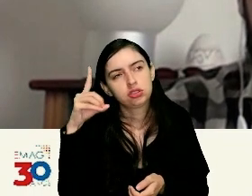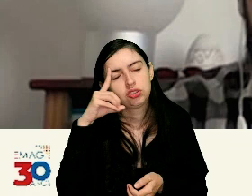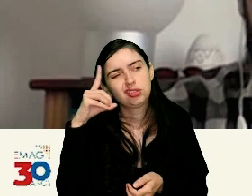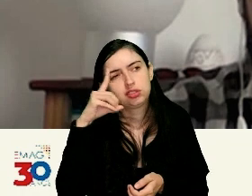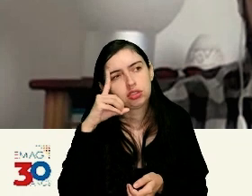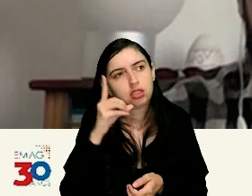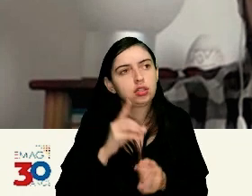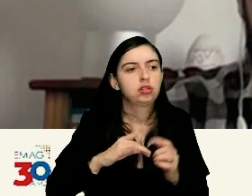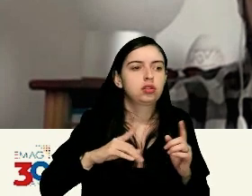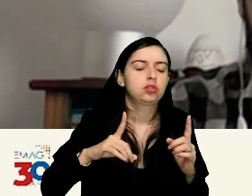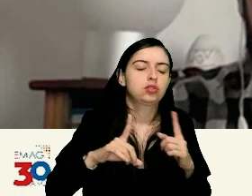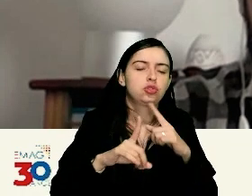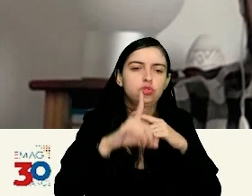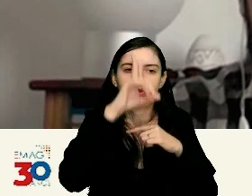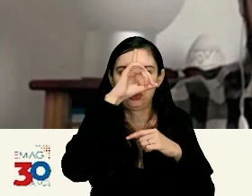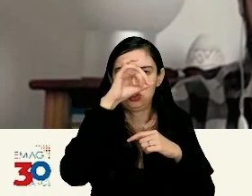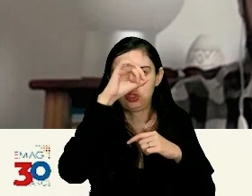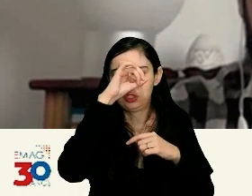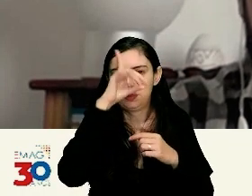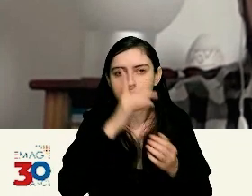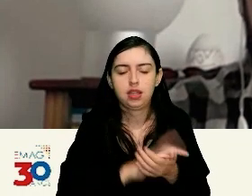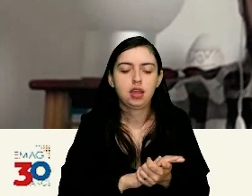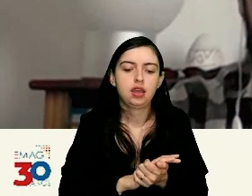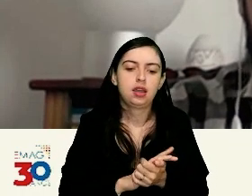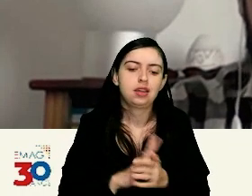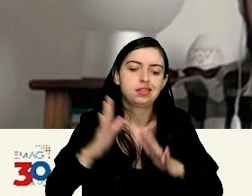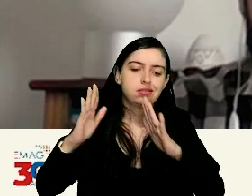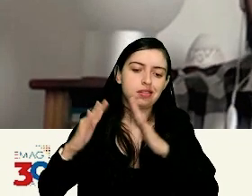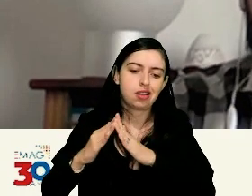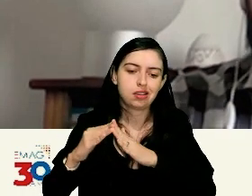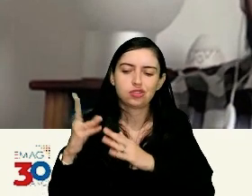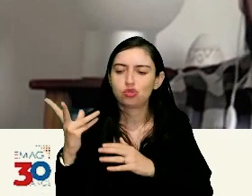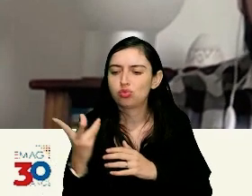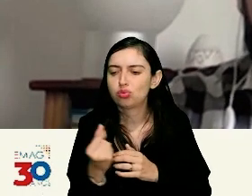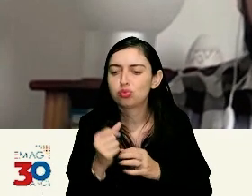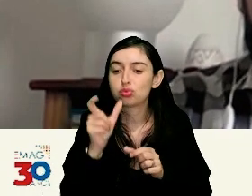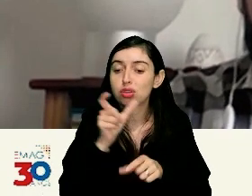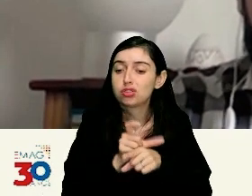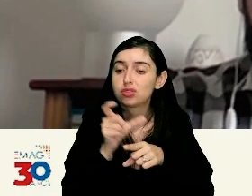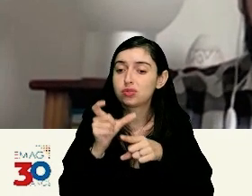hospitais. Então, assim, aquilo que era tudo dividido